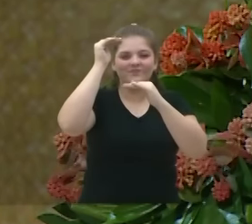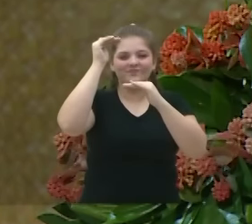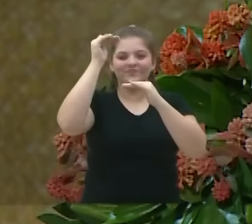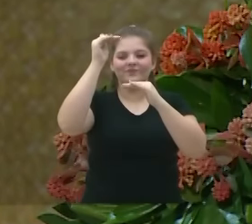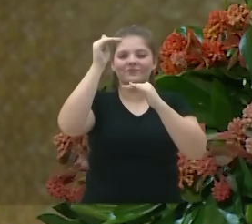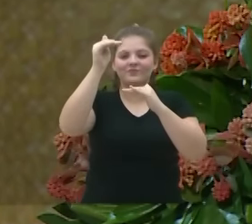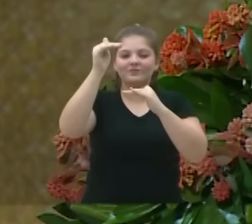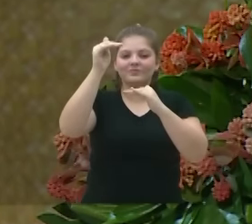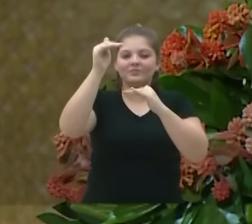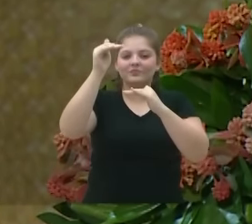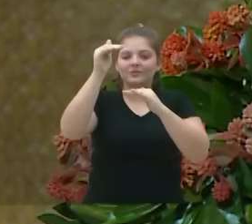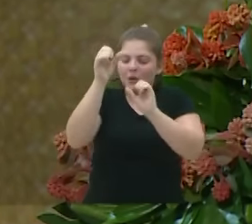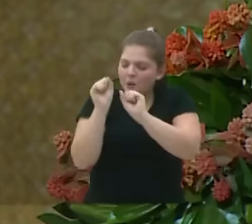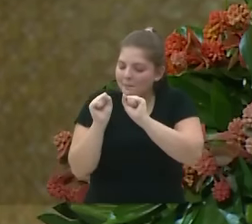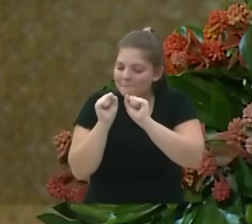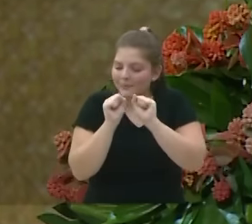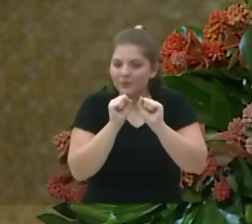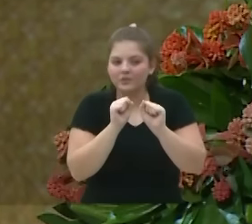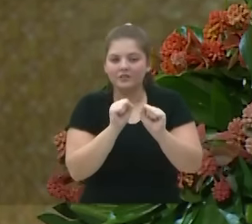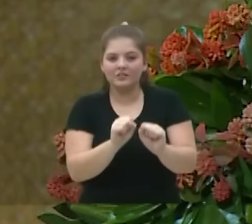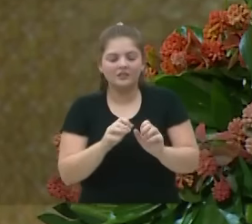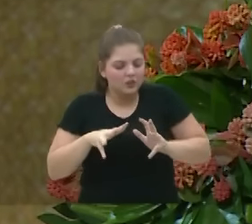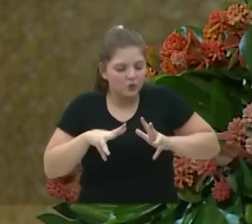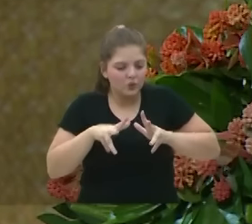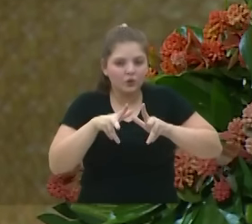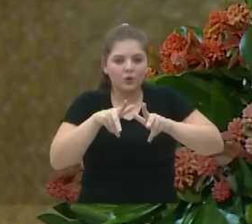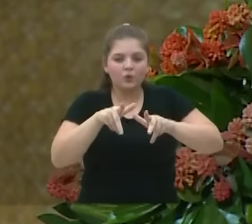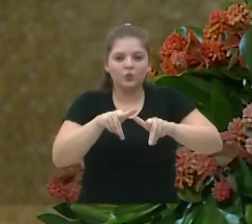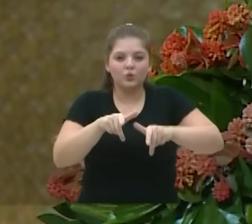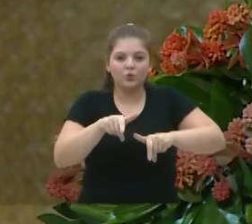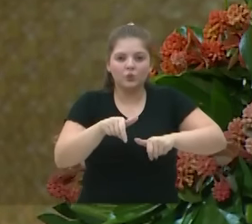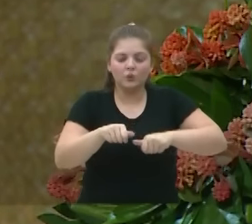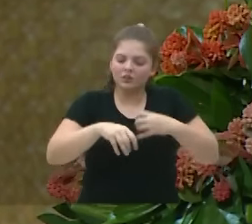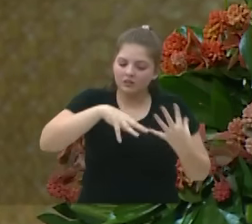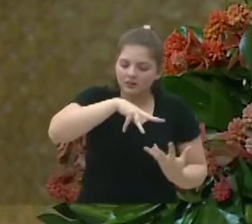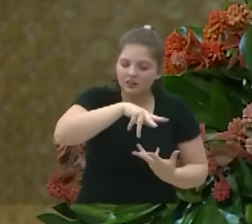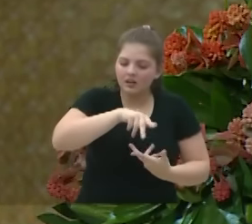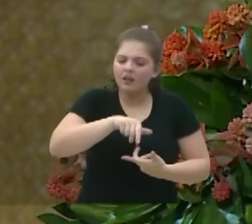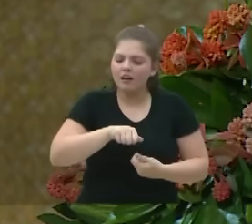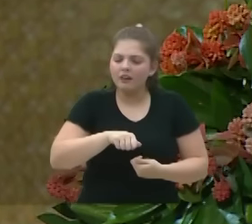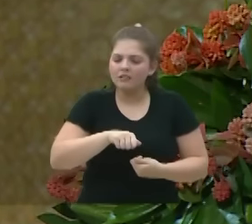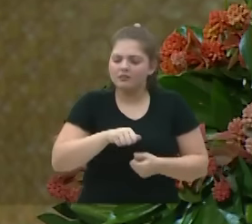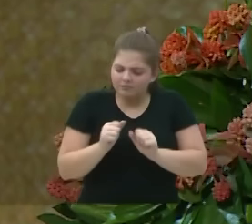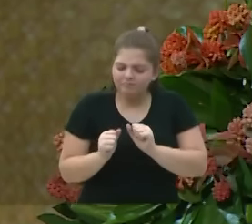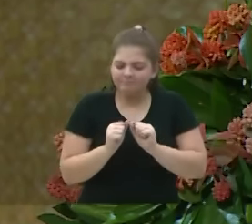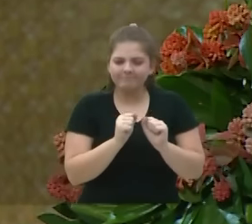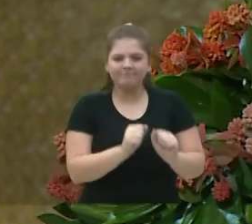o soberano que domina toda a terra.